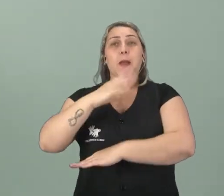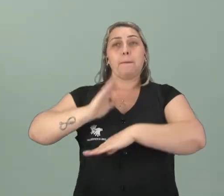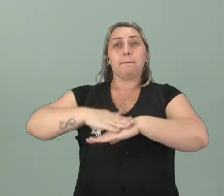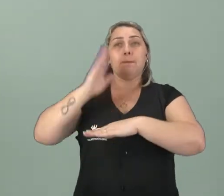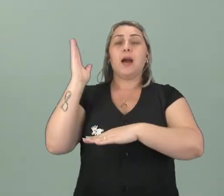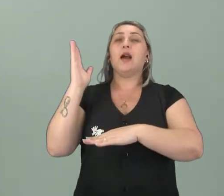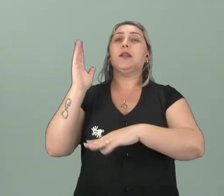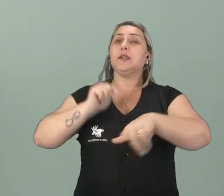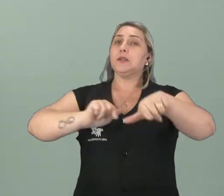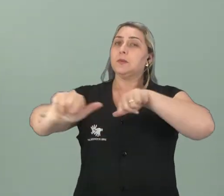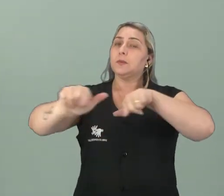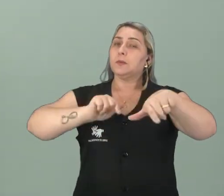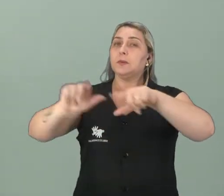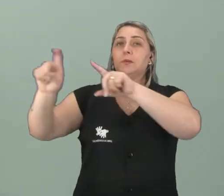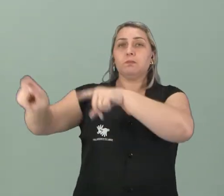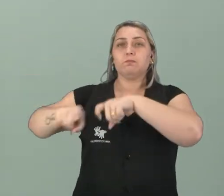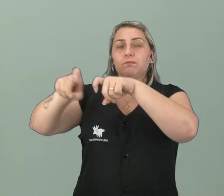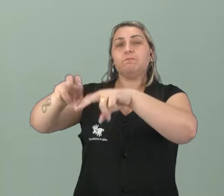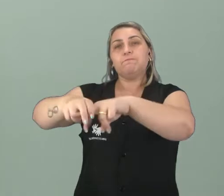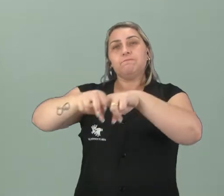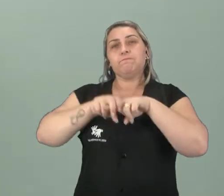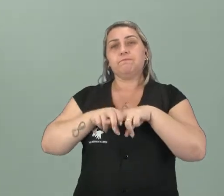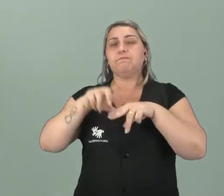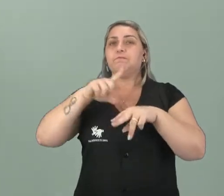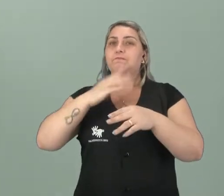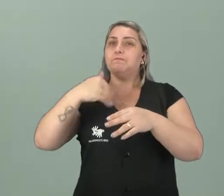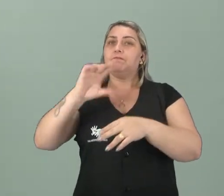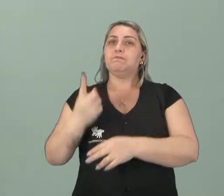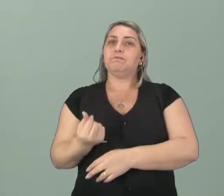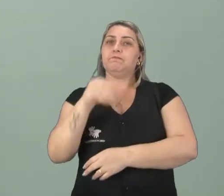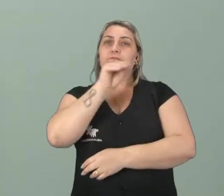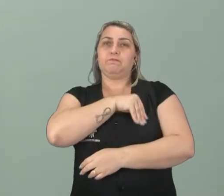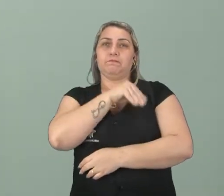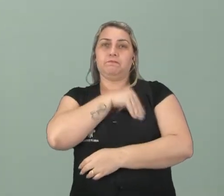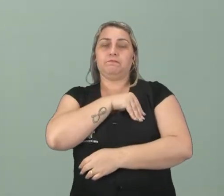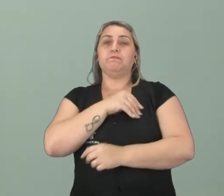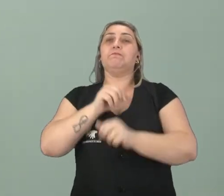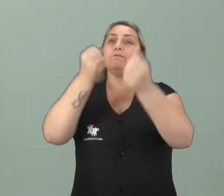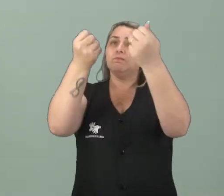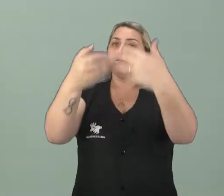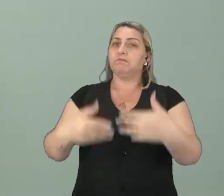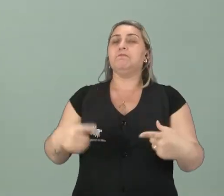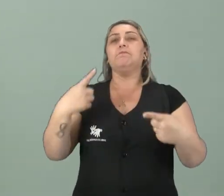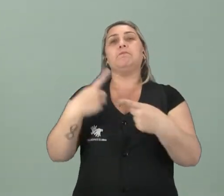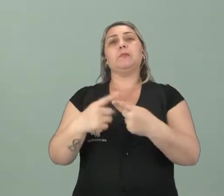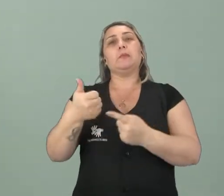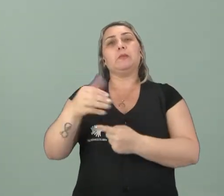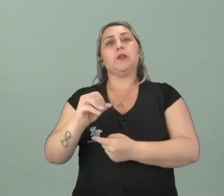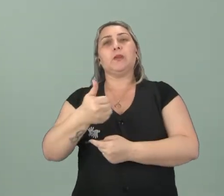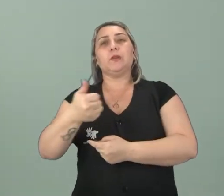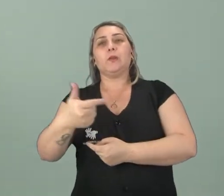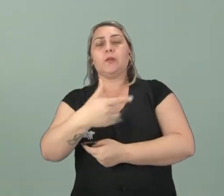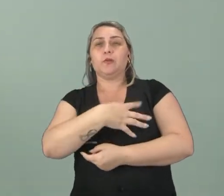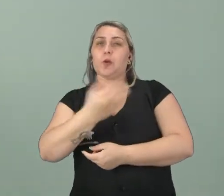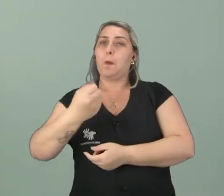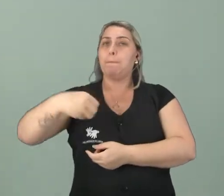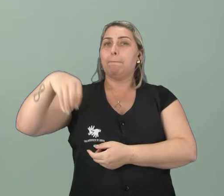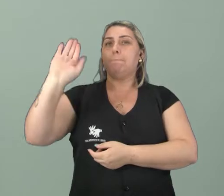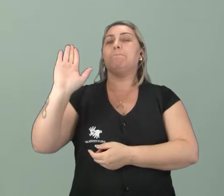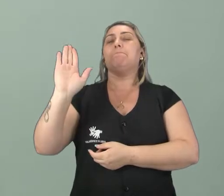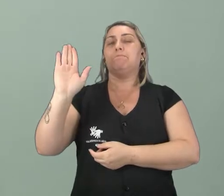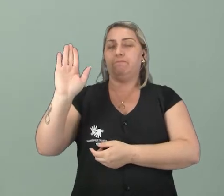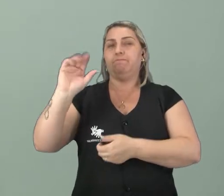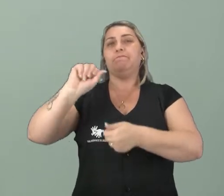de obra no campo e, portanto, ter mais renda. Isso explica porque muitos tinham 10, 12 filhos ou